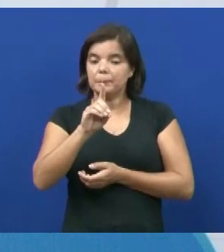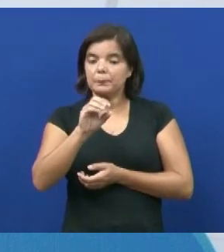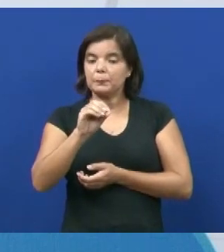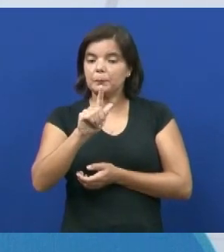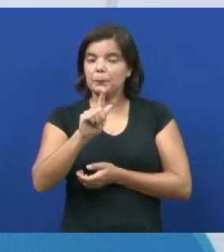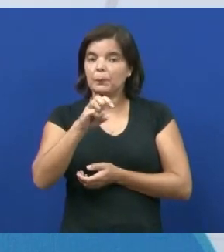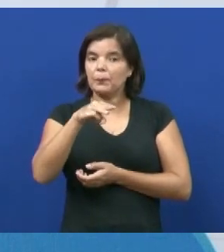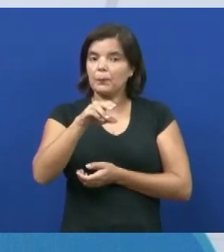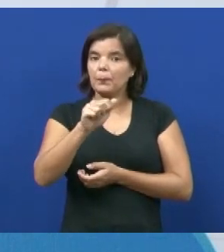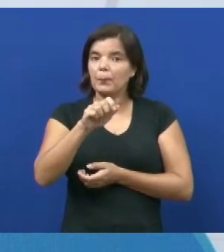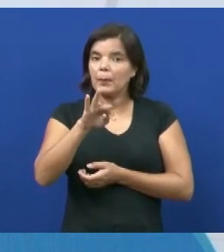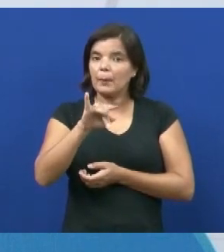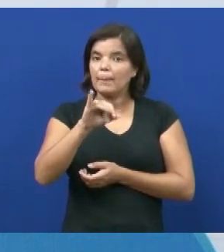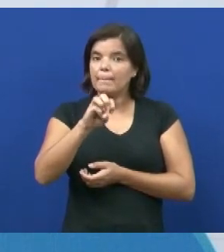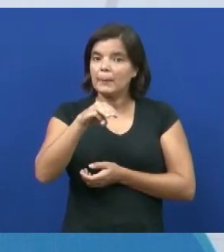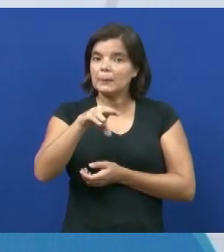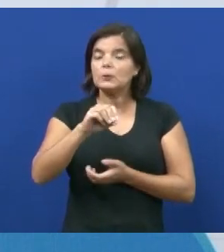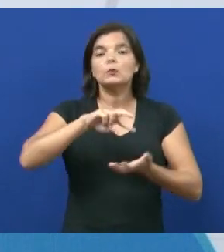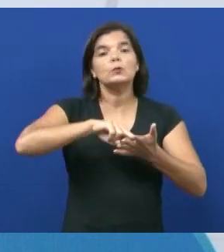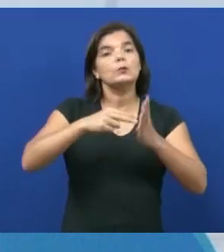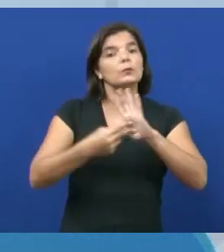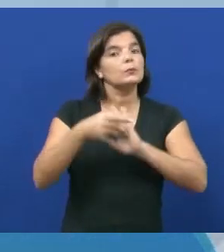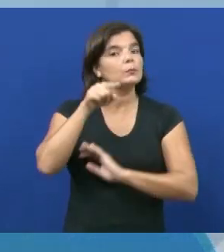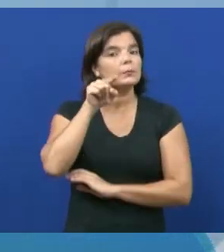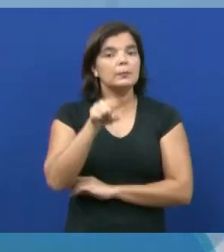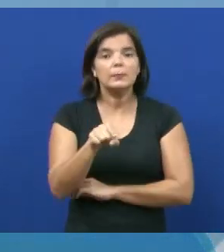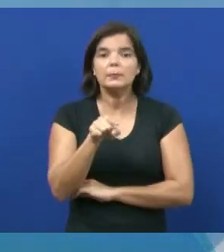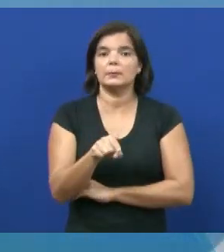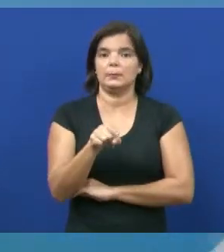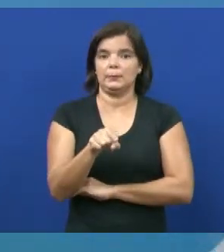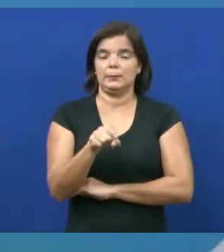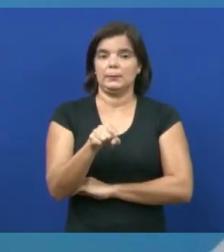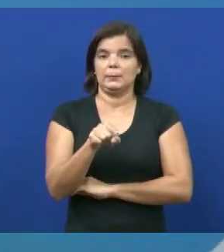na filosofia significa você